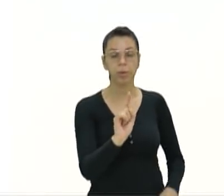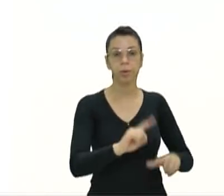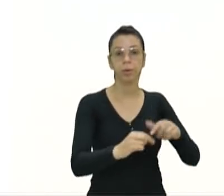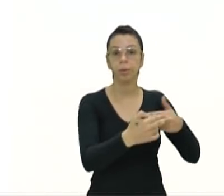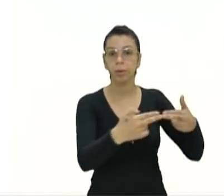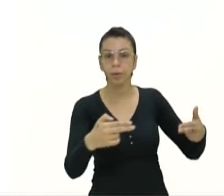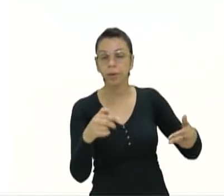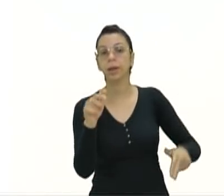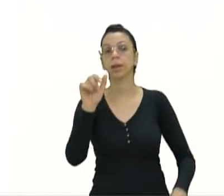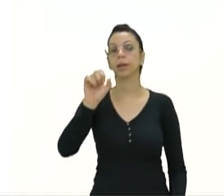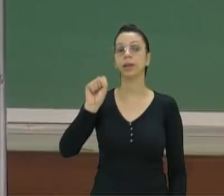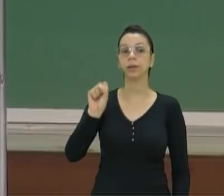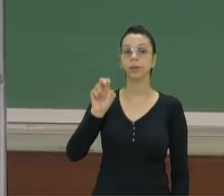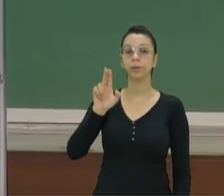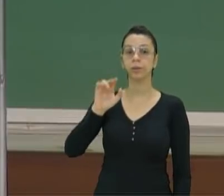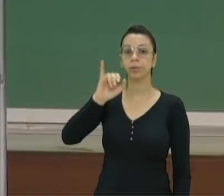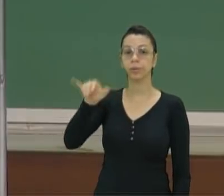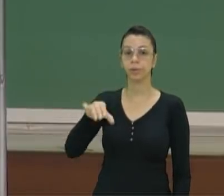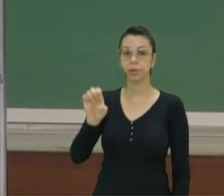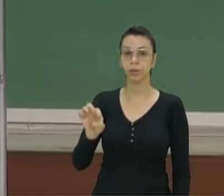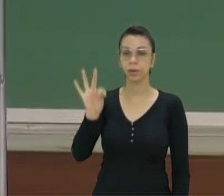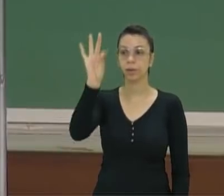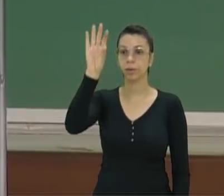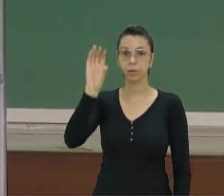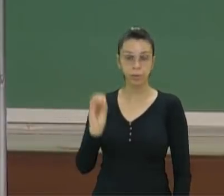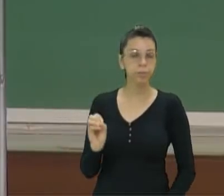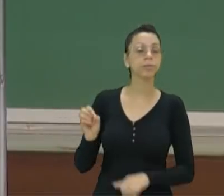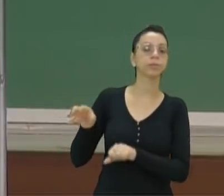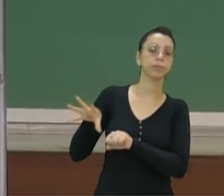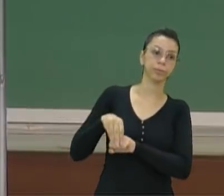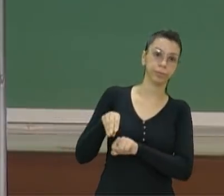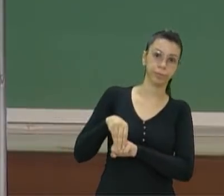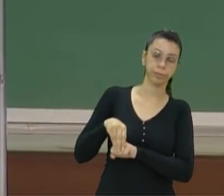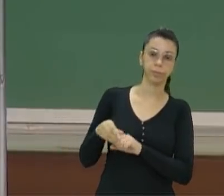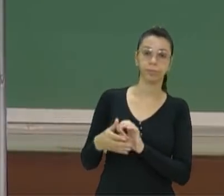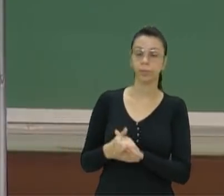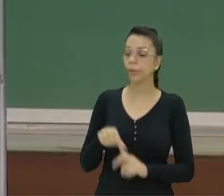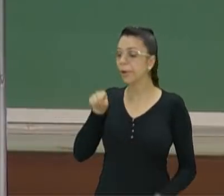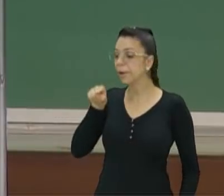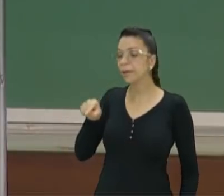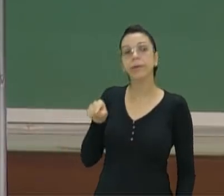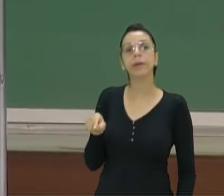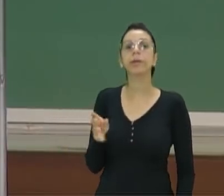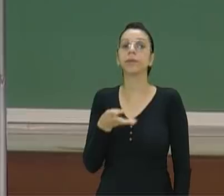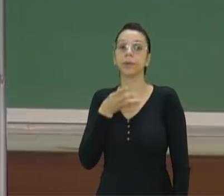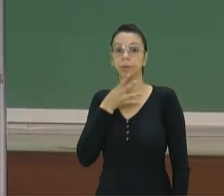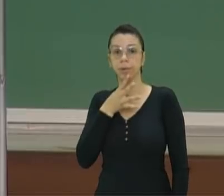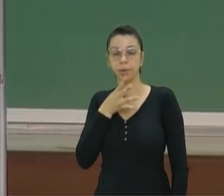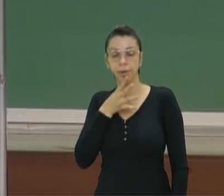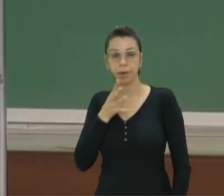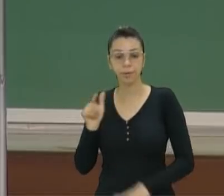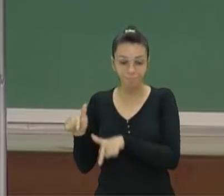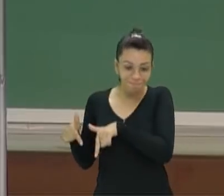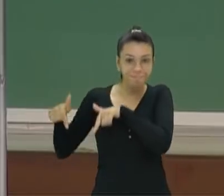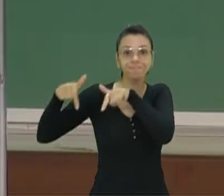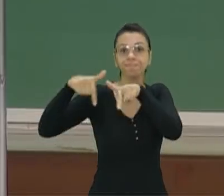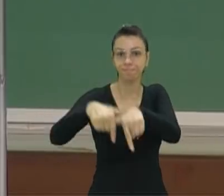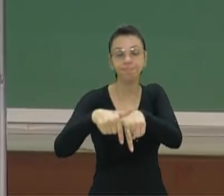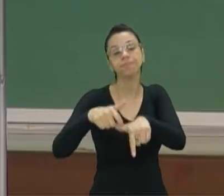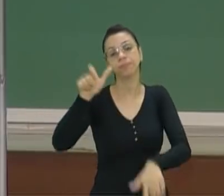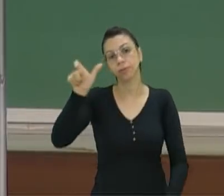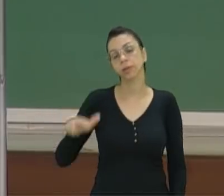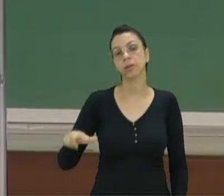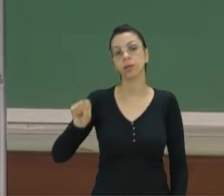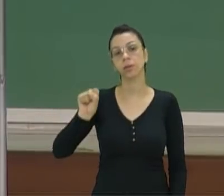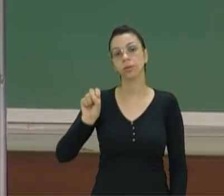é sujeito do conhecimento. Como nós dissemos anteriormente, é ele que conhece, é ele que pratica a ação, ele é o sujeito.